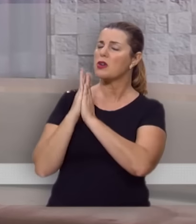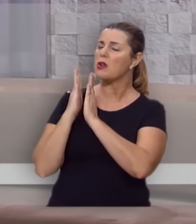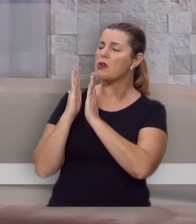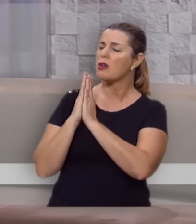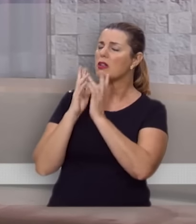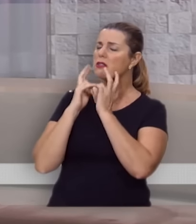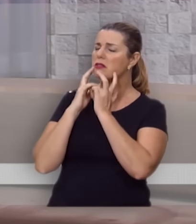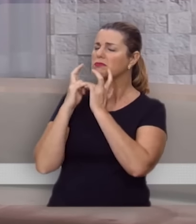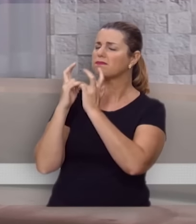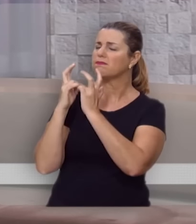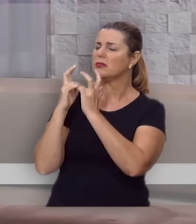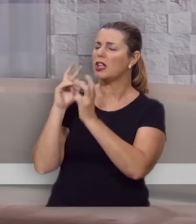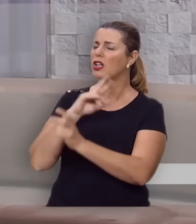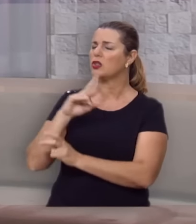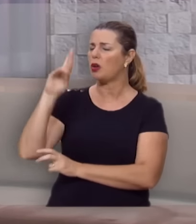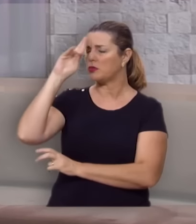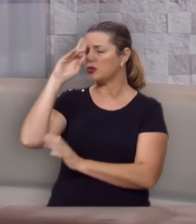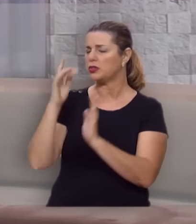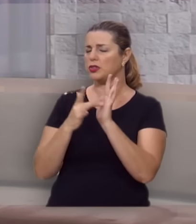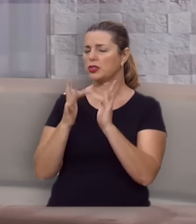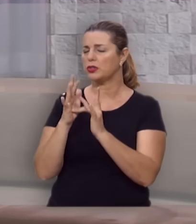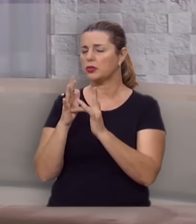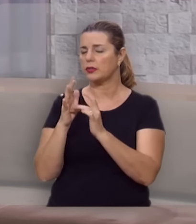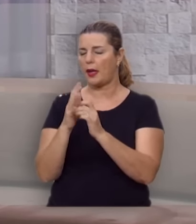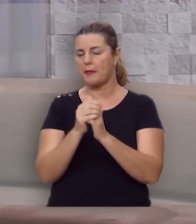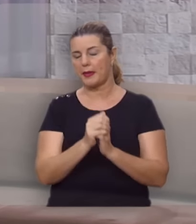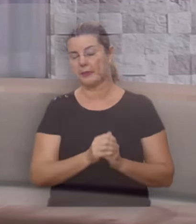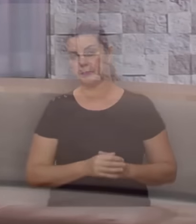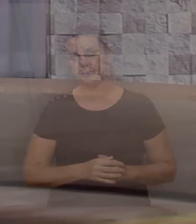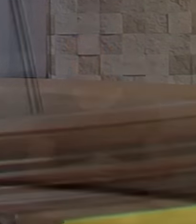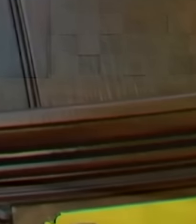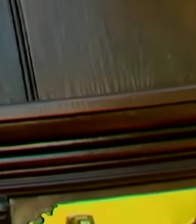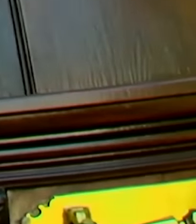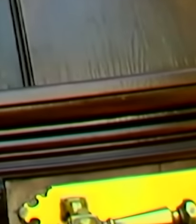pedido e a nossa súplica, em nome de Jesus.